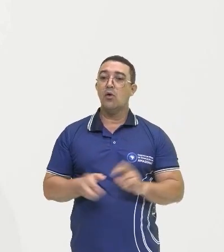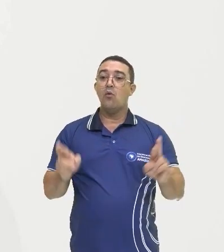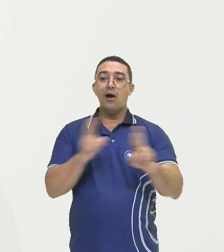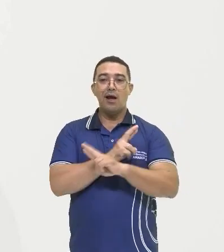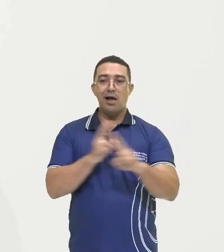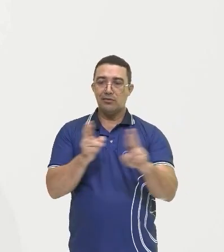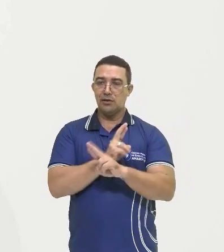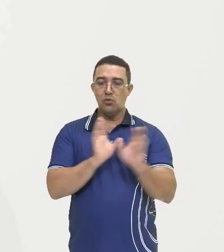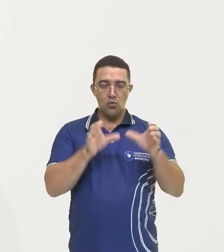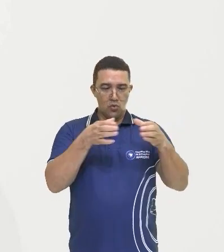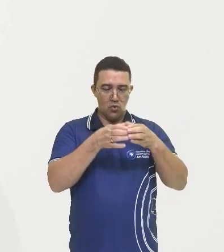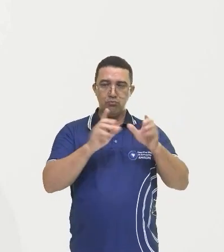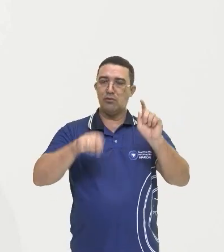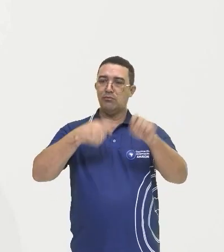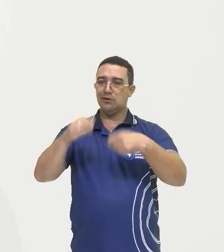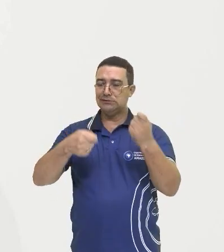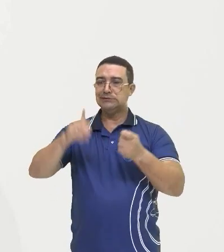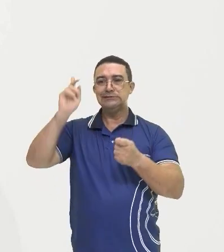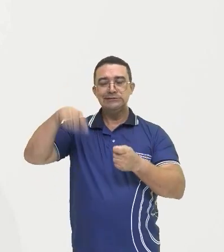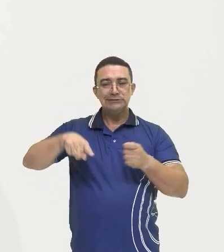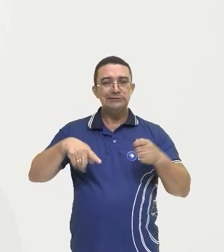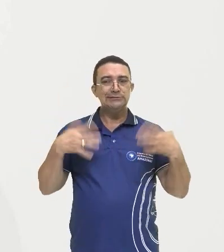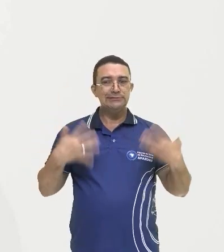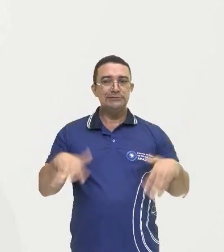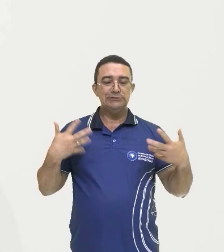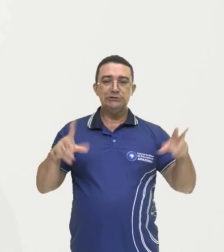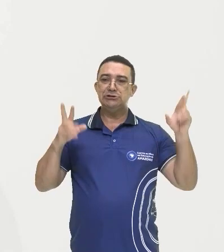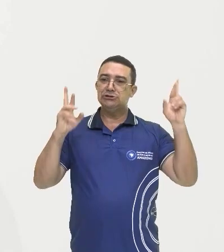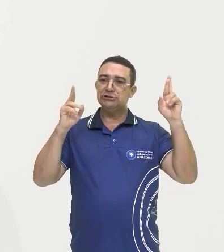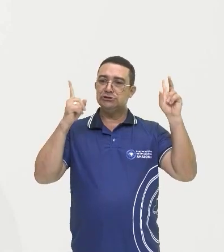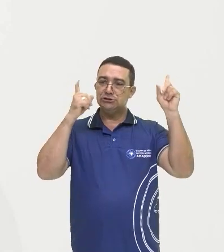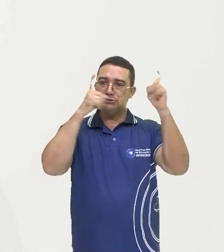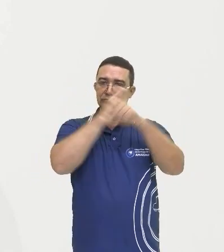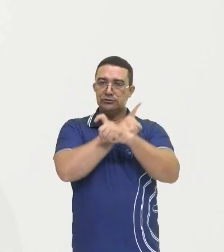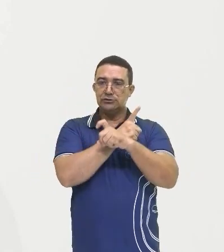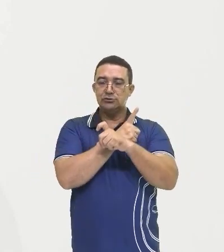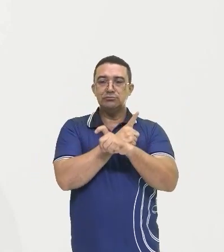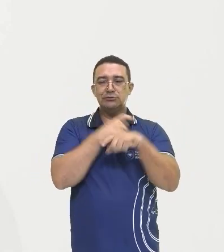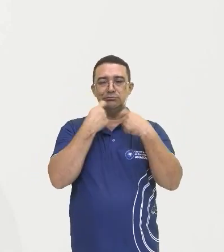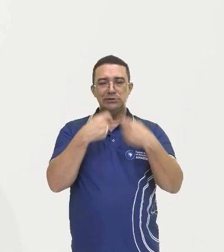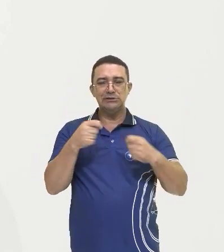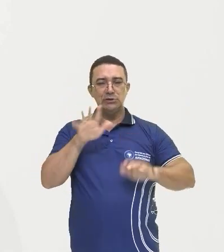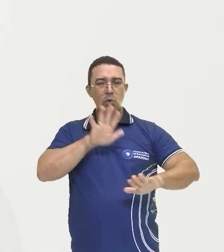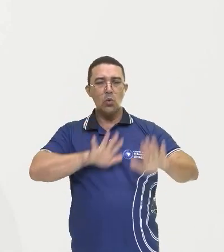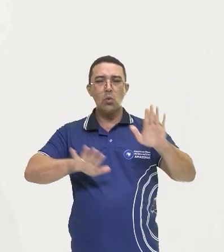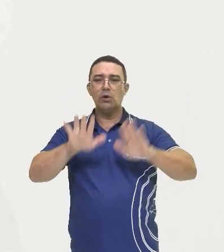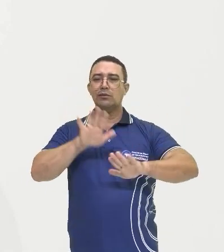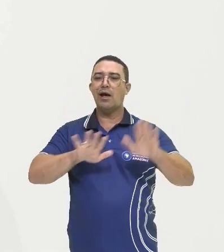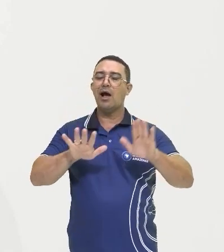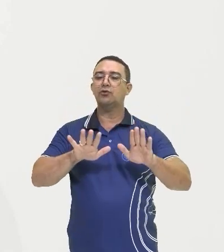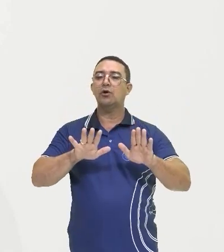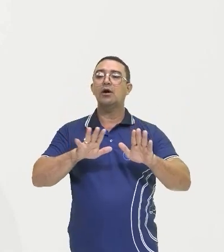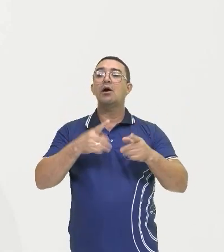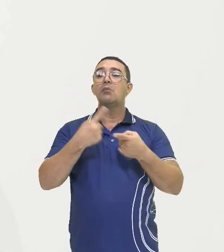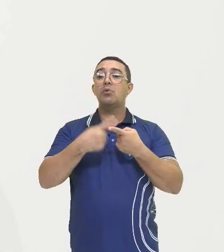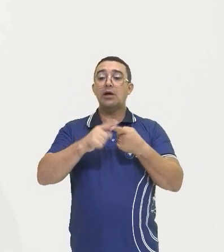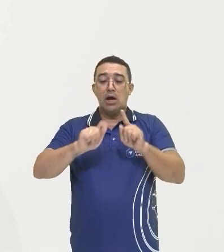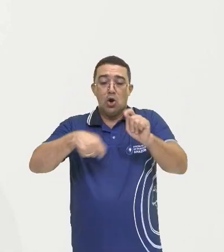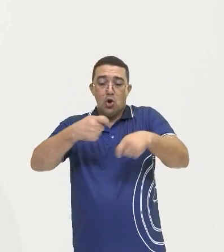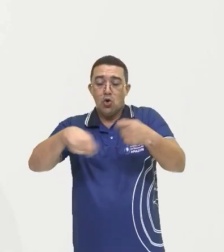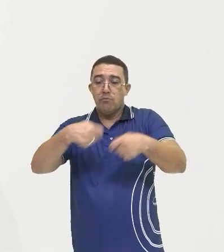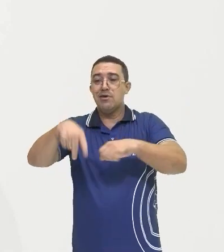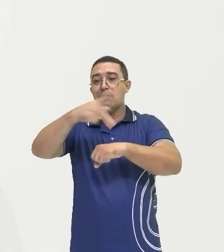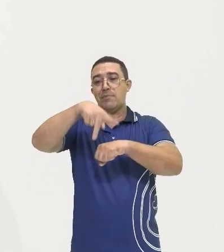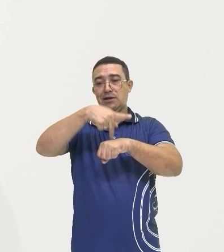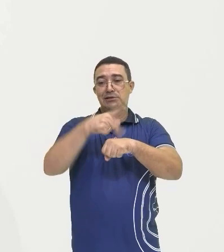muito complexas e envolvem, tá, turma, um cuidado muito grande para que as economias dos países que fazem